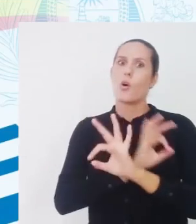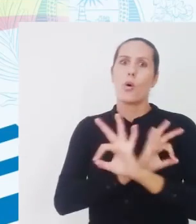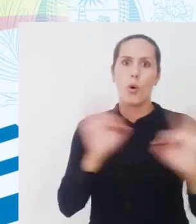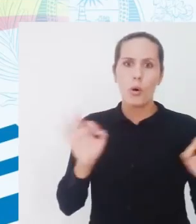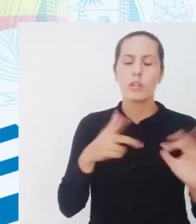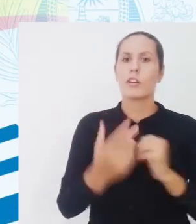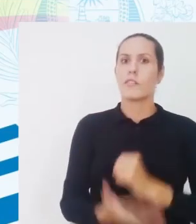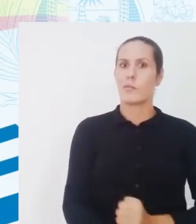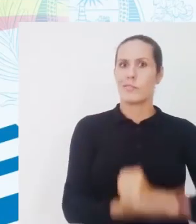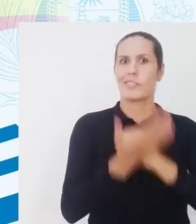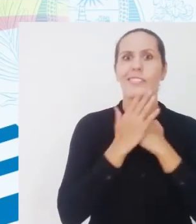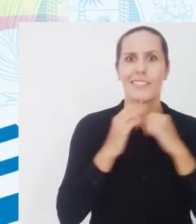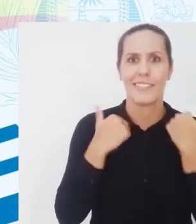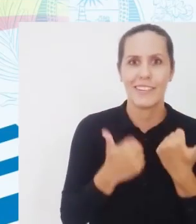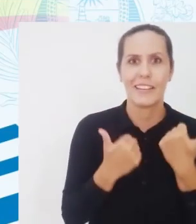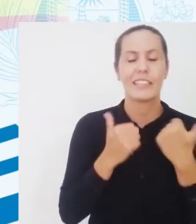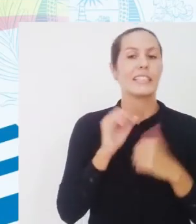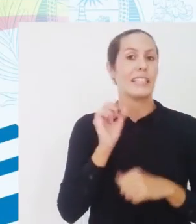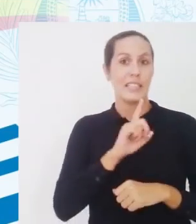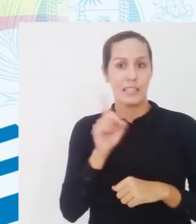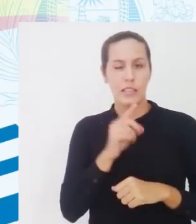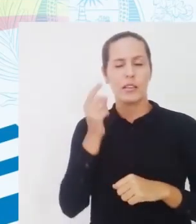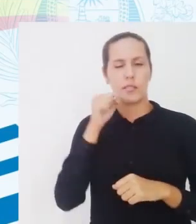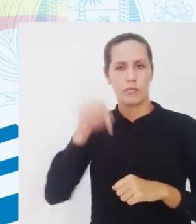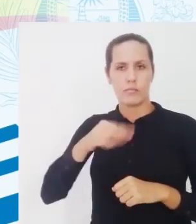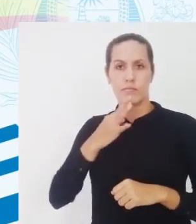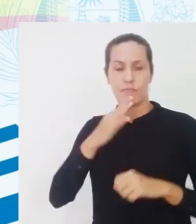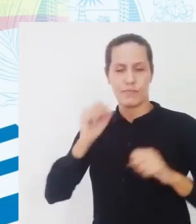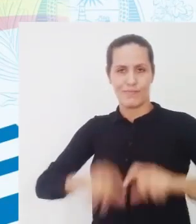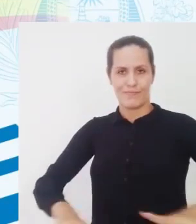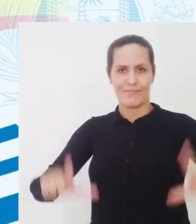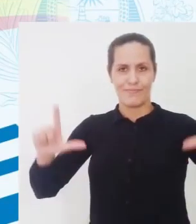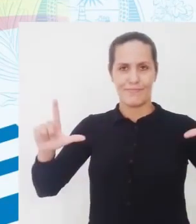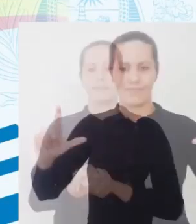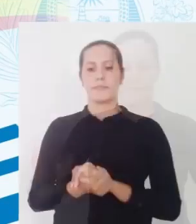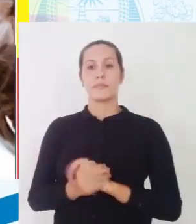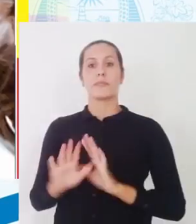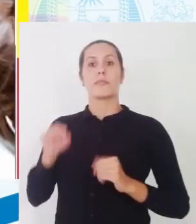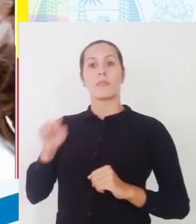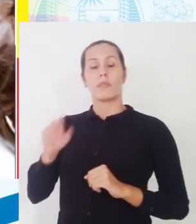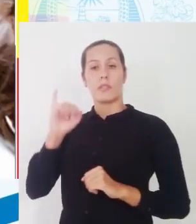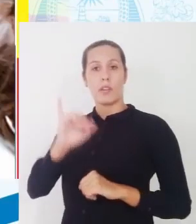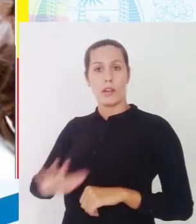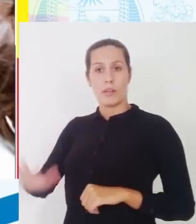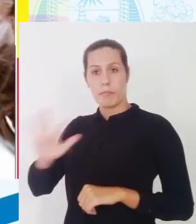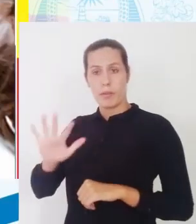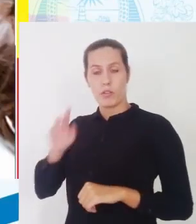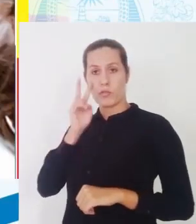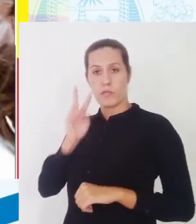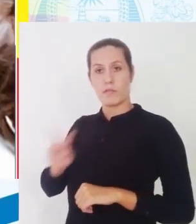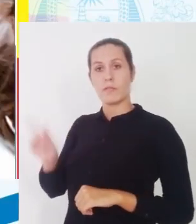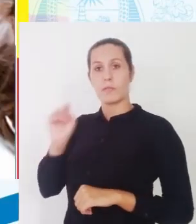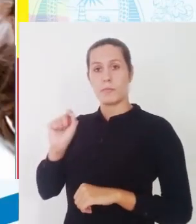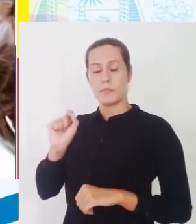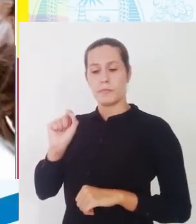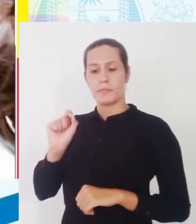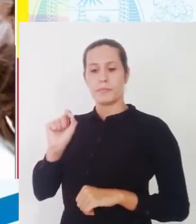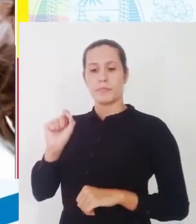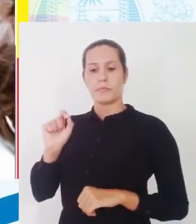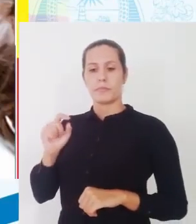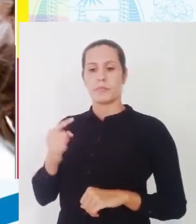vai entender, já vai me ajudar aqui. Se não, se liga aí no que vai aparecer para você agora. Então, aí na imagem que vocês estão